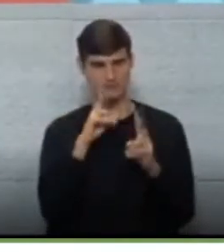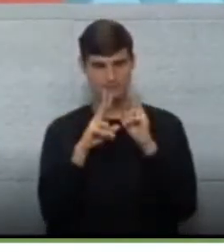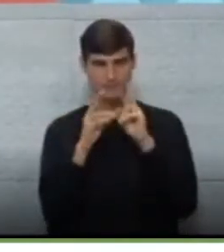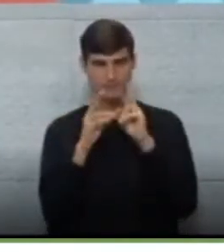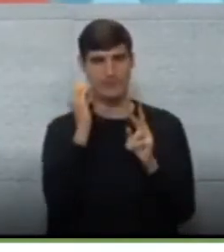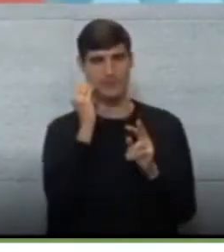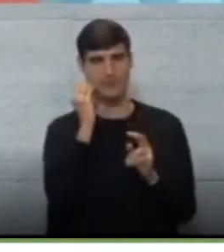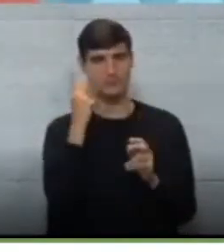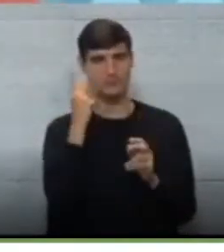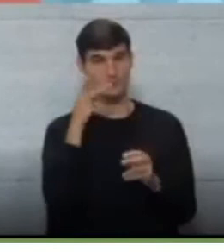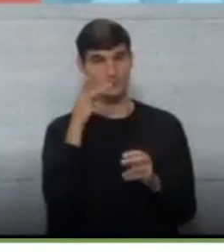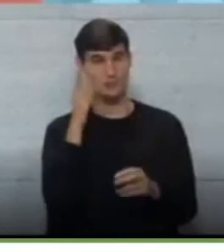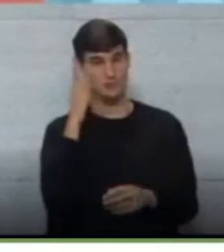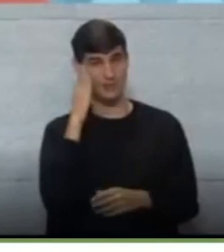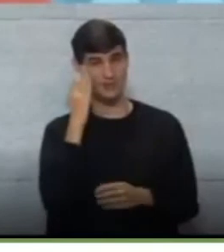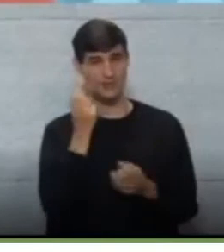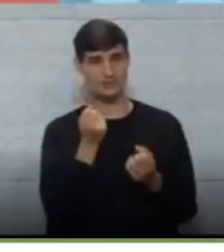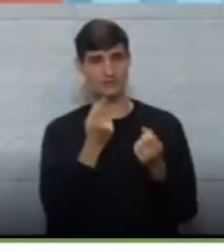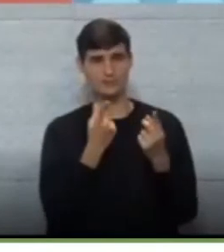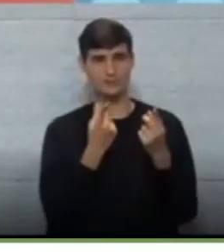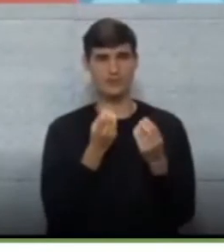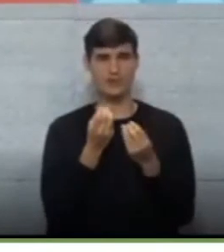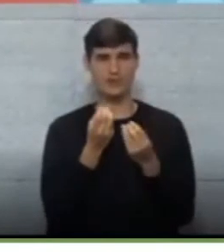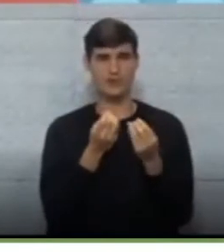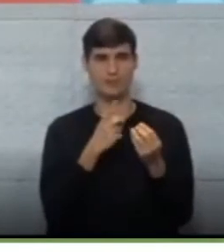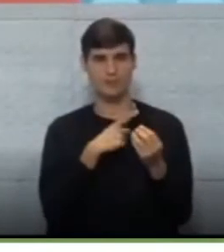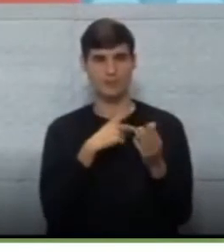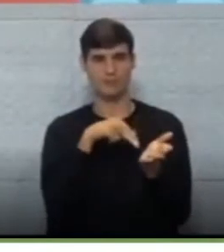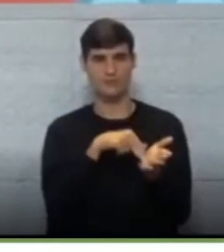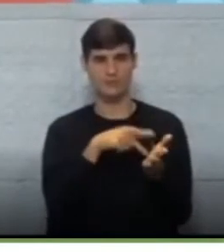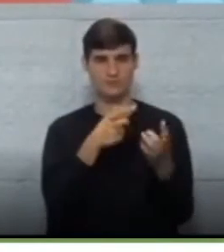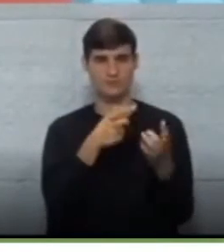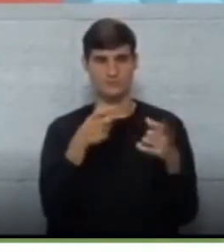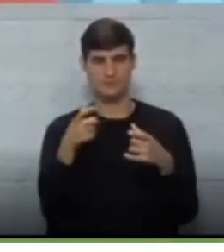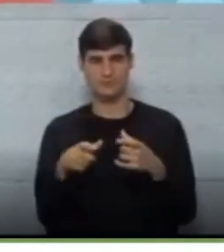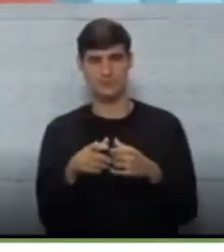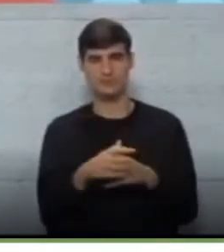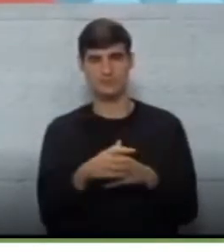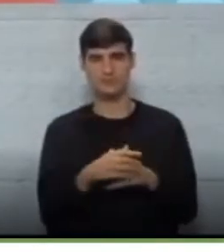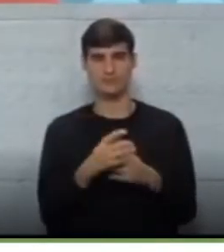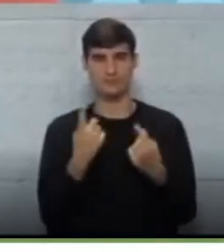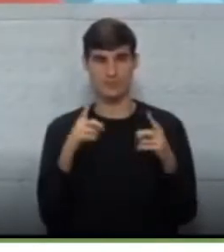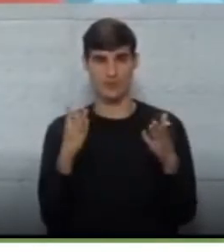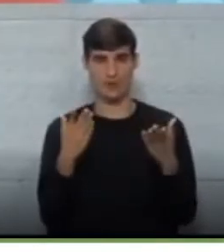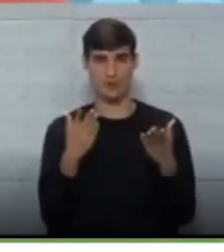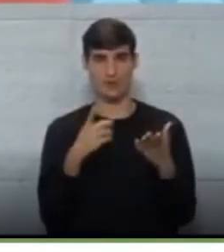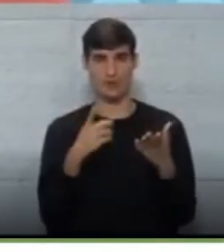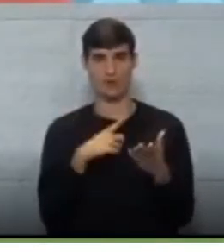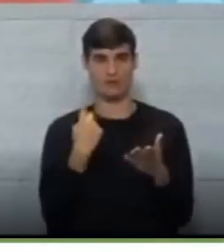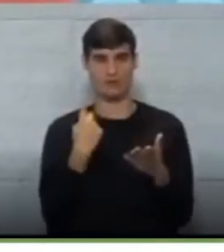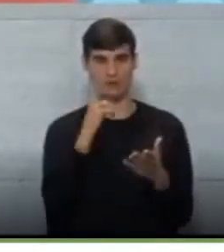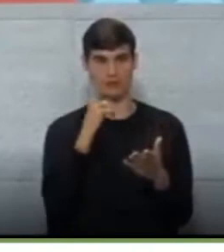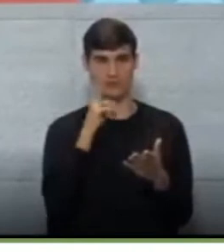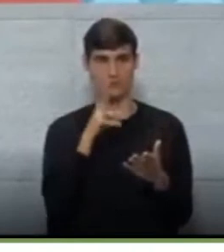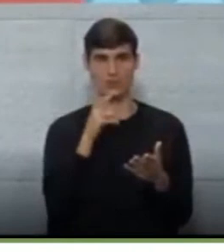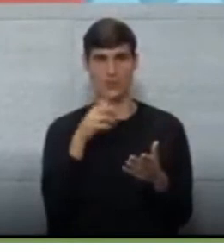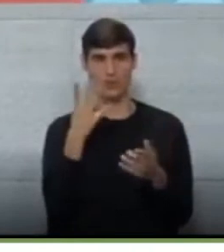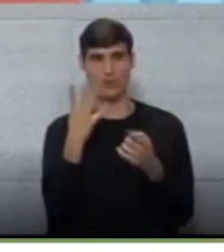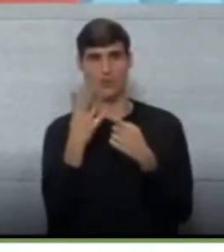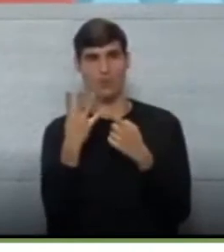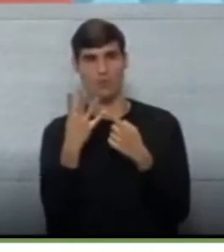esse teste para saber identificar a presença do Staphylococcus aureus. Por fim, nós tivemos o